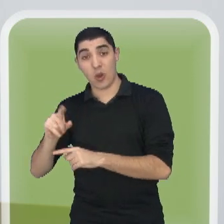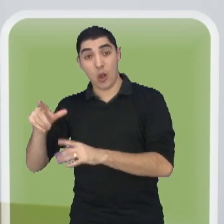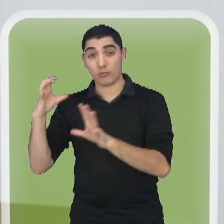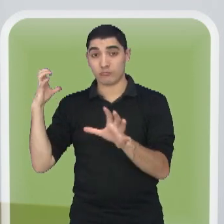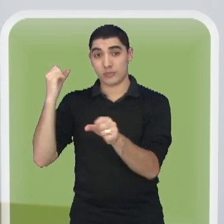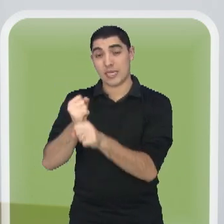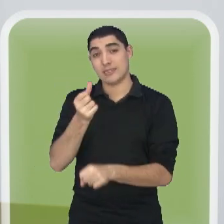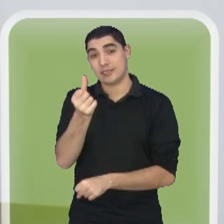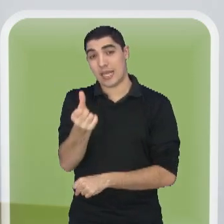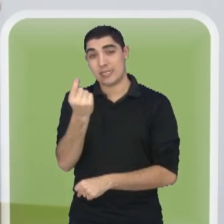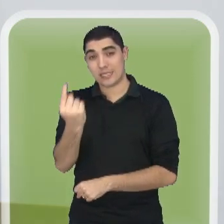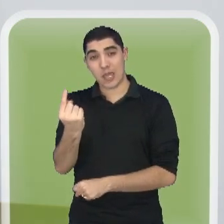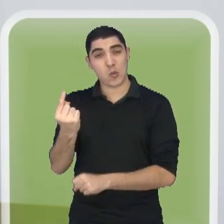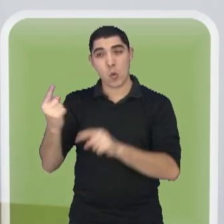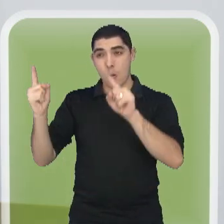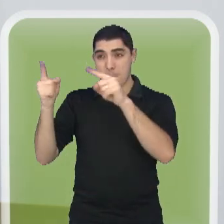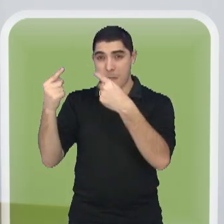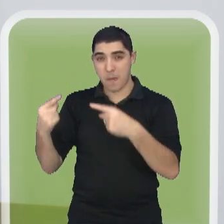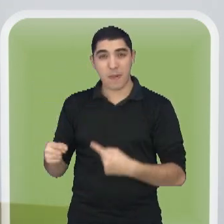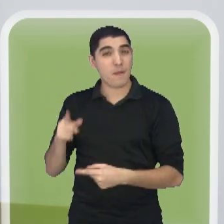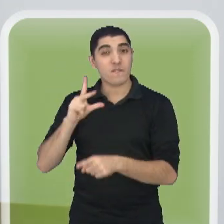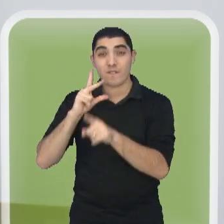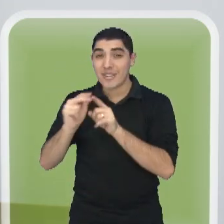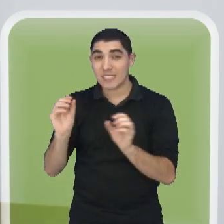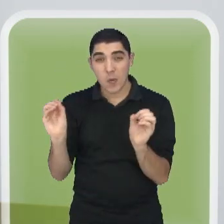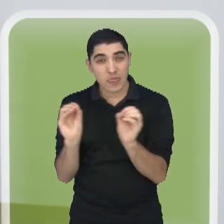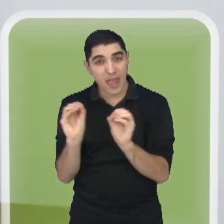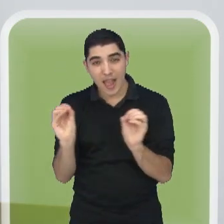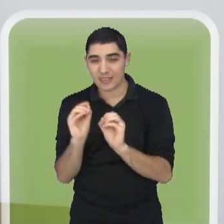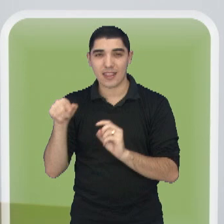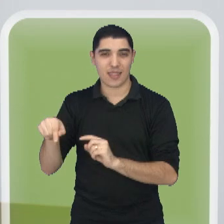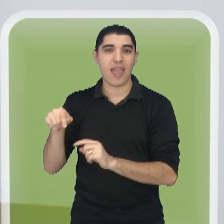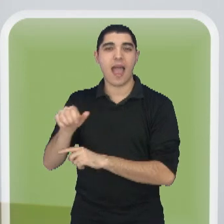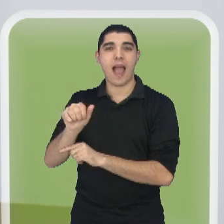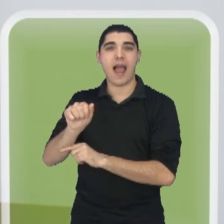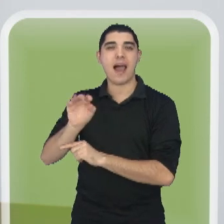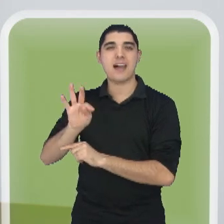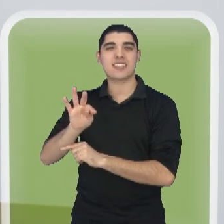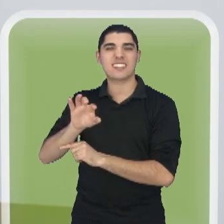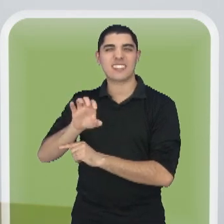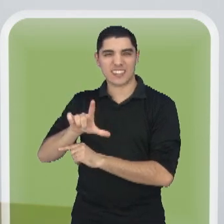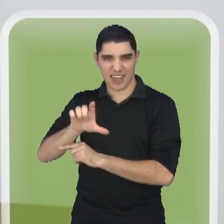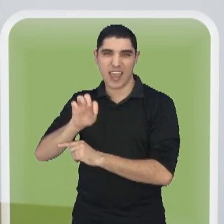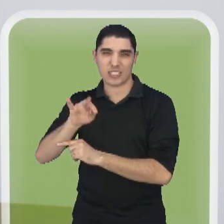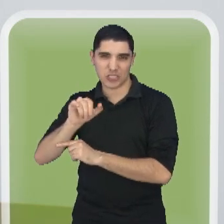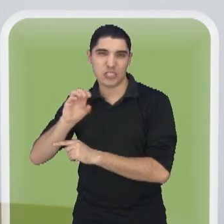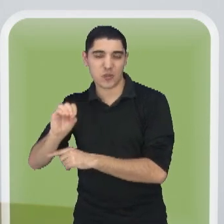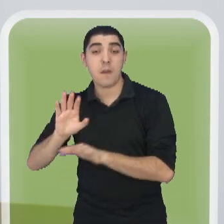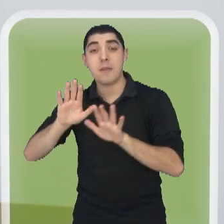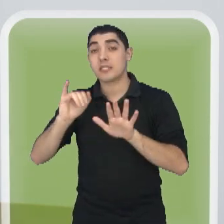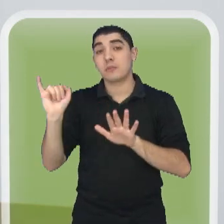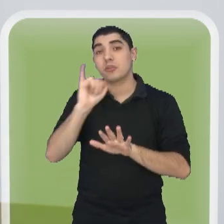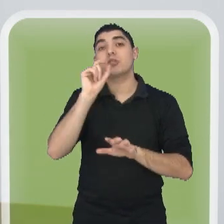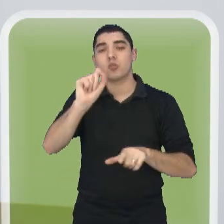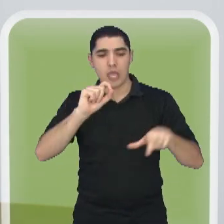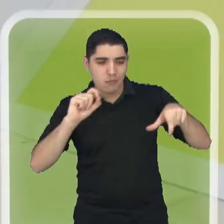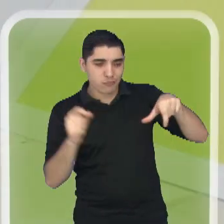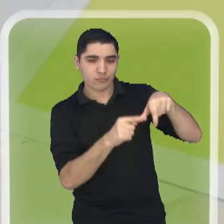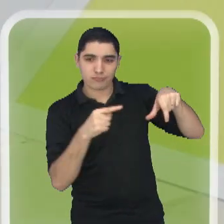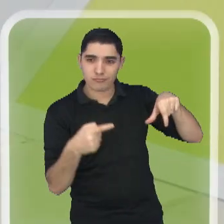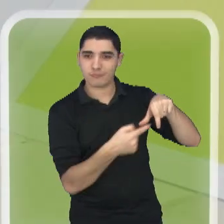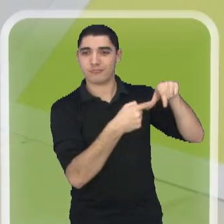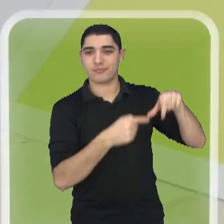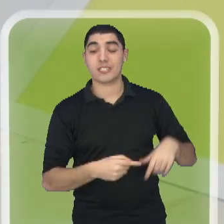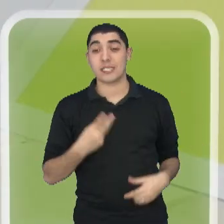vencer. Foi 1-0, um resultado magro. Mas o que importa o importante é a bola no barbante e os 3 pontos na tabela. E os 3